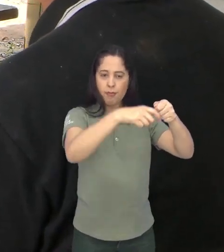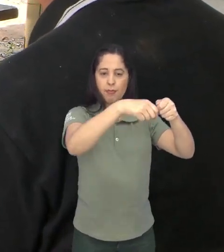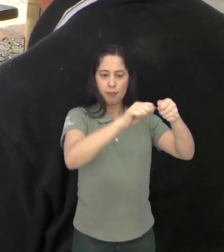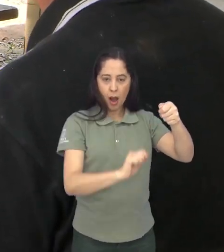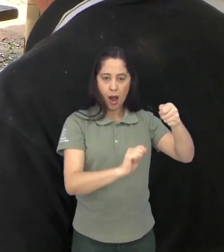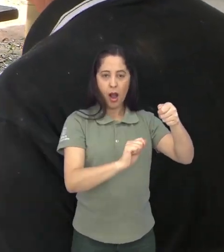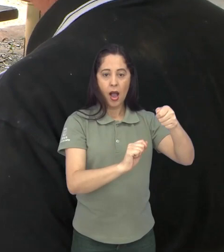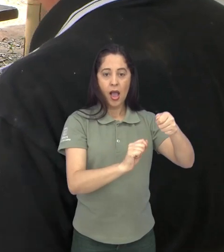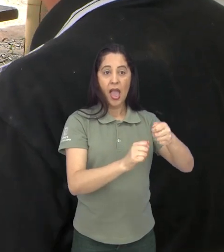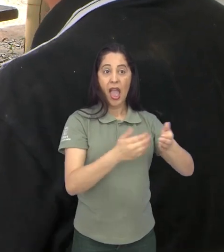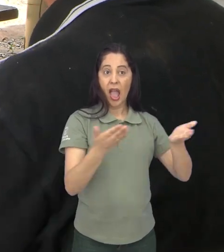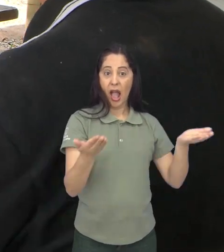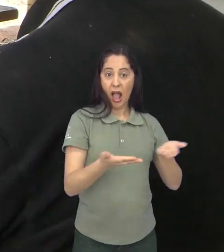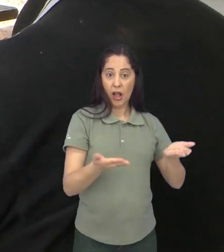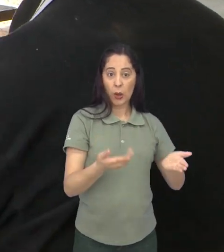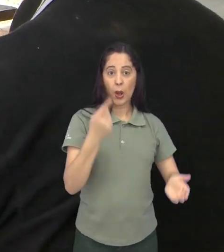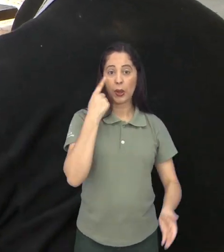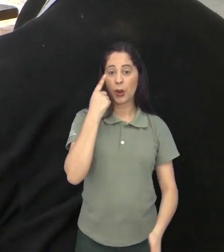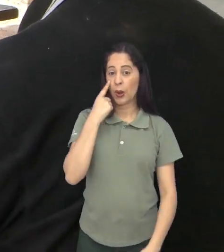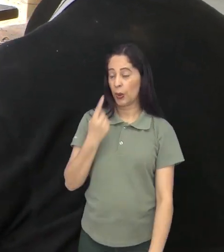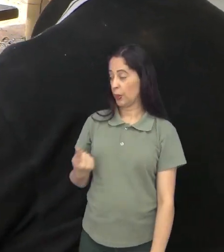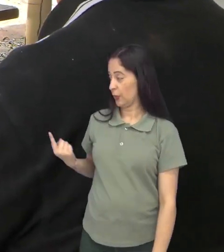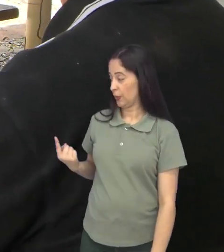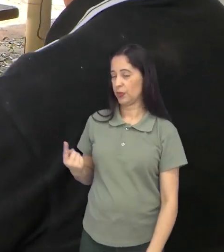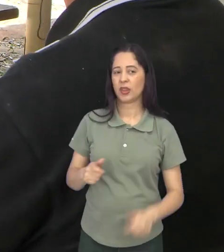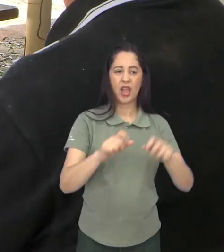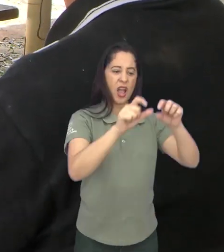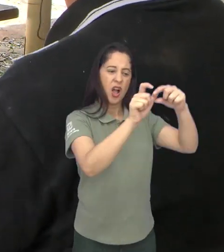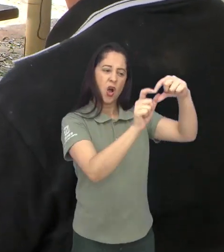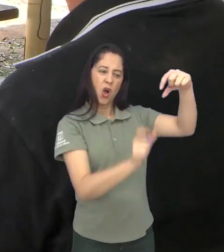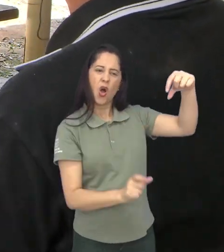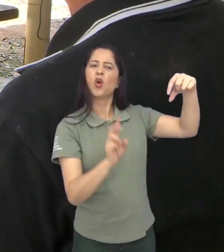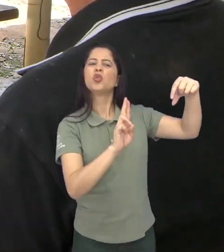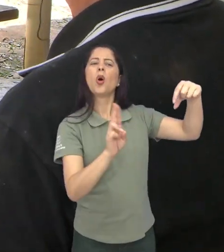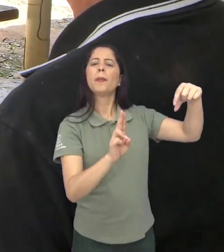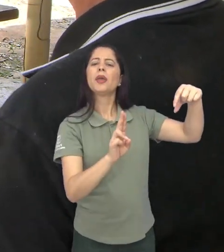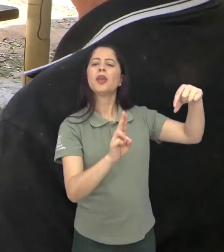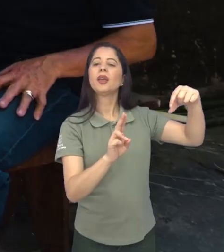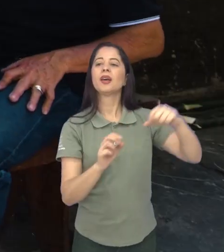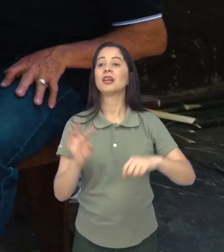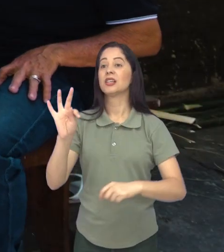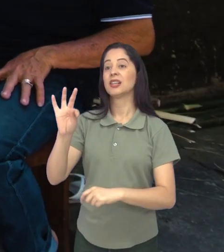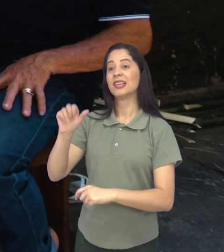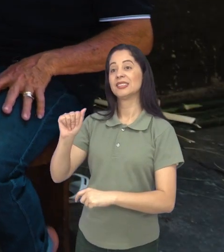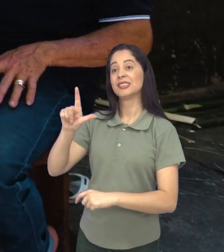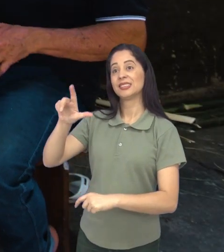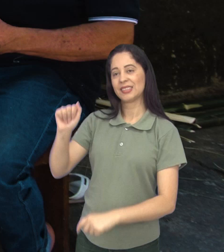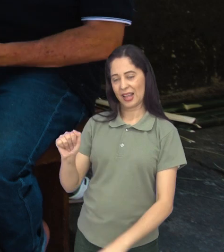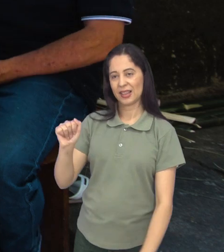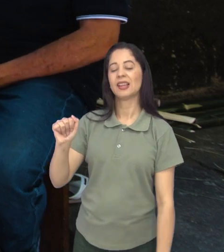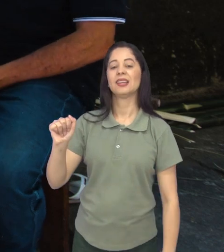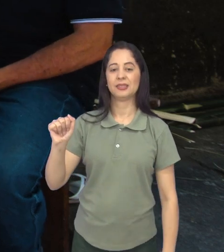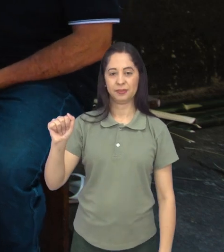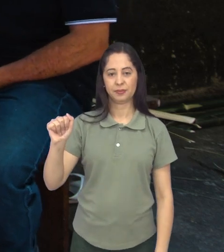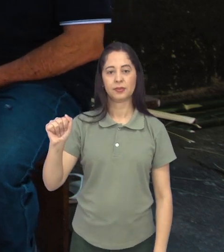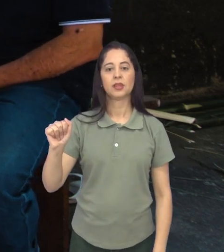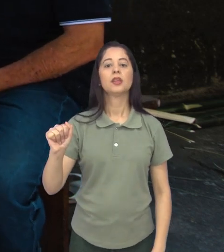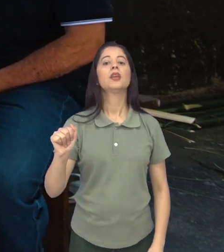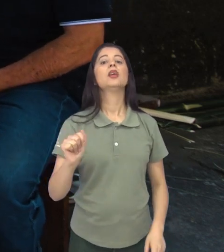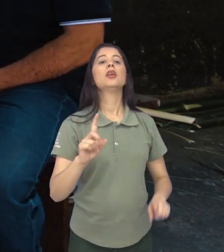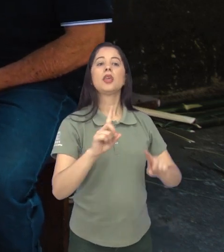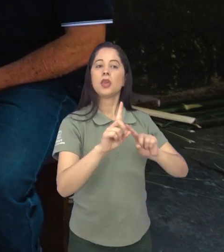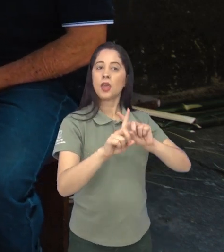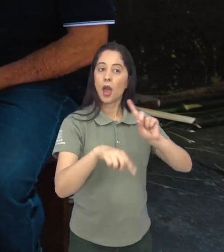esse acabamento para que ele ficasse em, como que chama a tirinha dele? Tala. Tala.